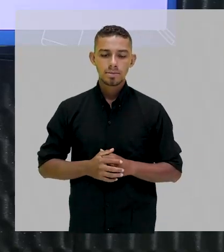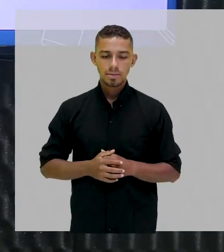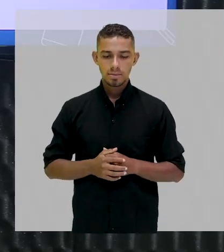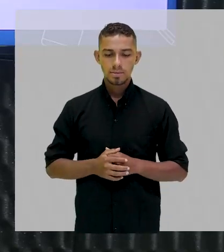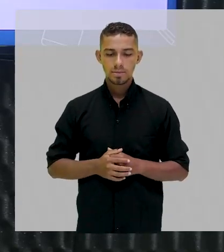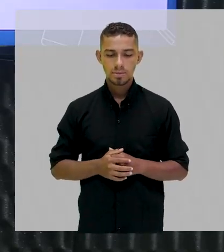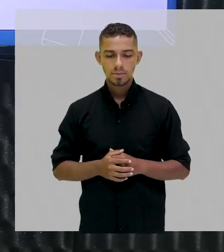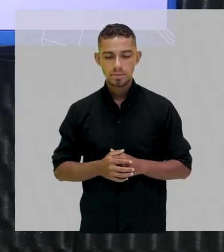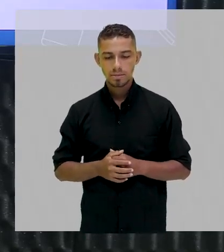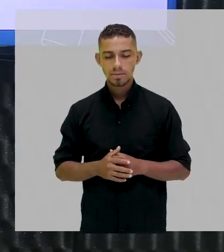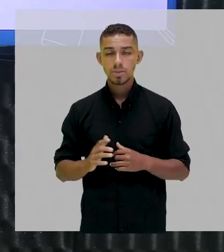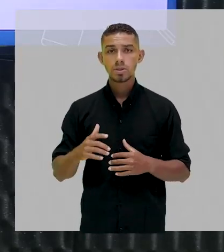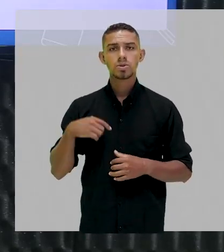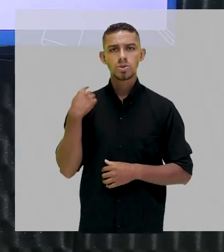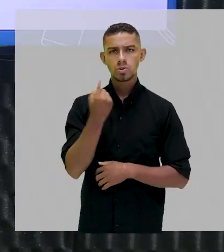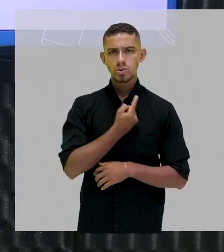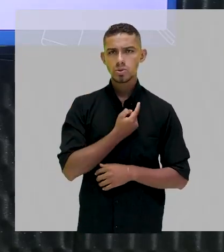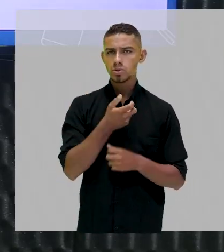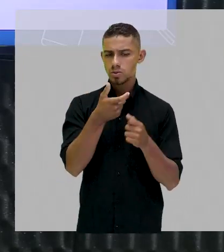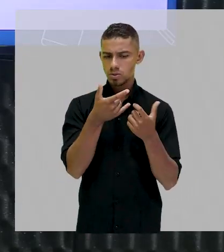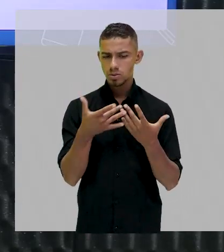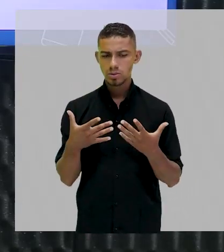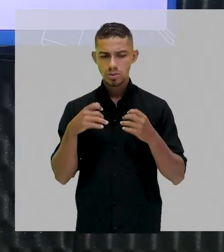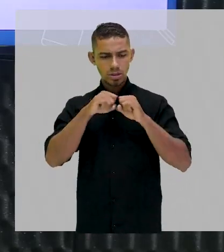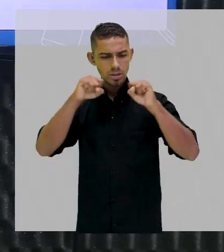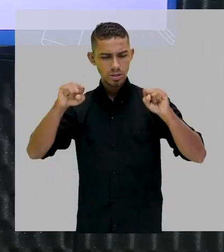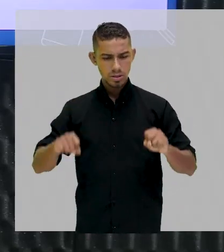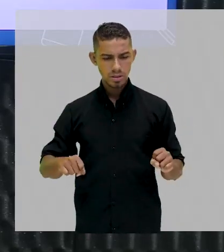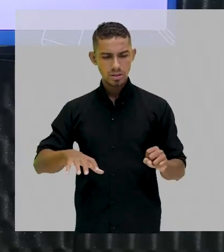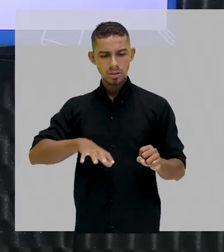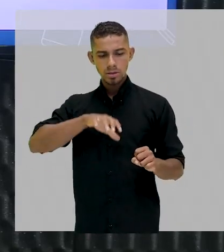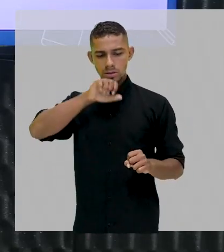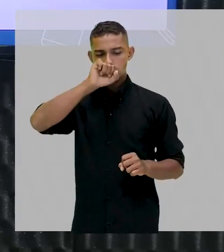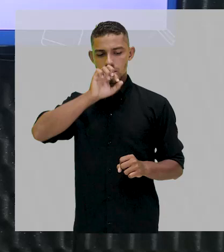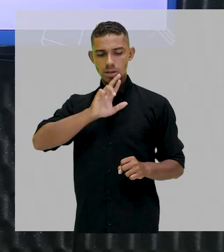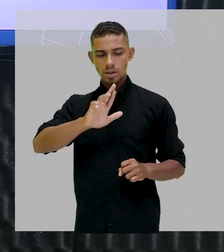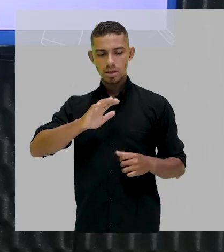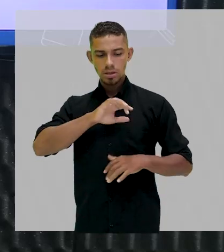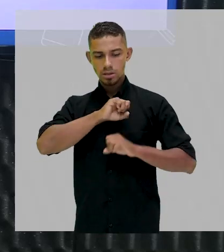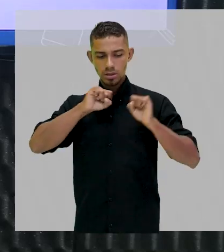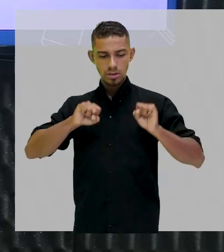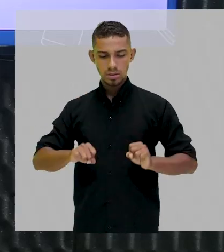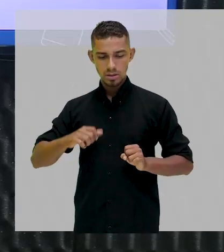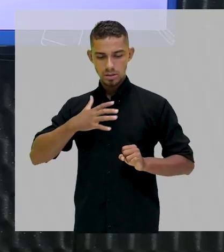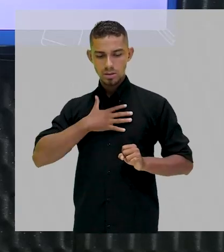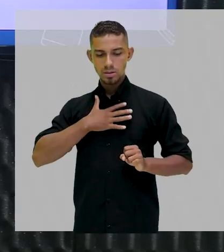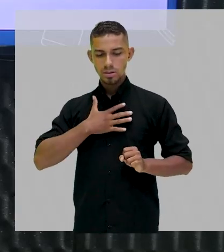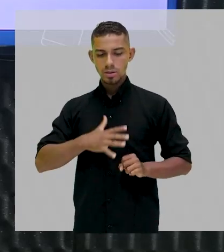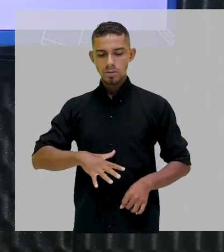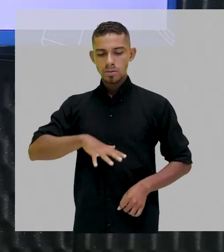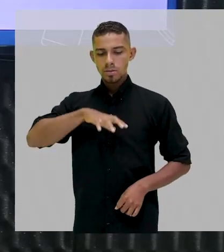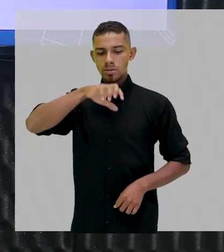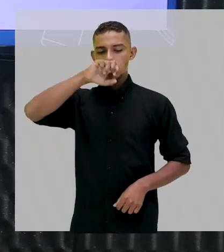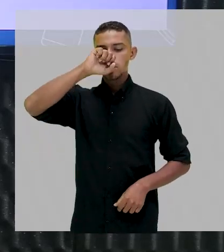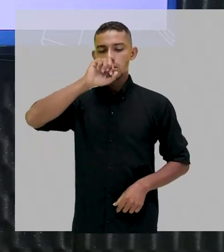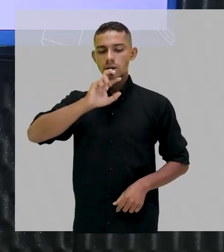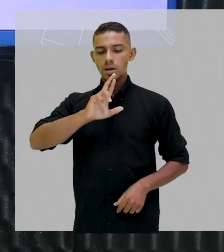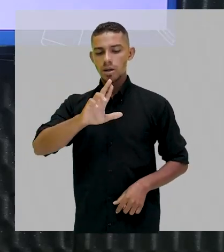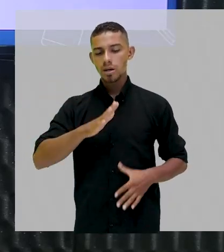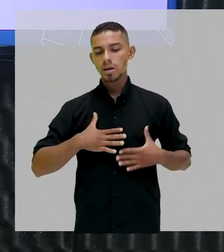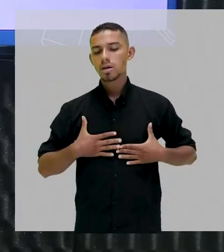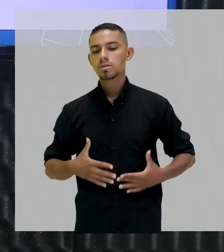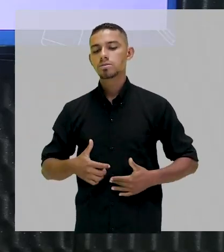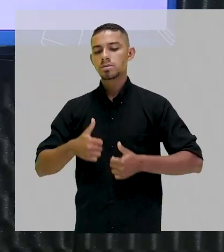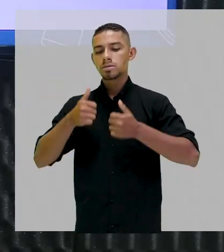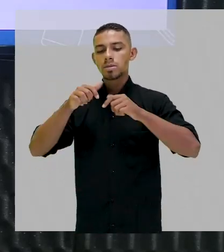já vimos isso também quando eu falei para vocês de sistema cardiorrespiratório. Quanto melhor a nossa respiração,